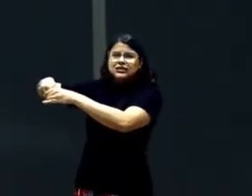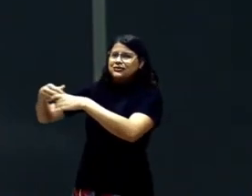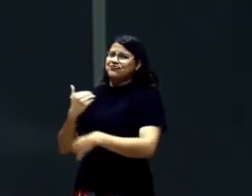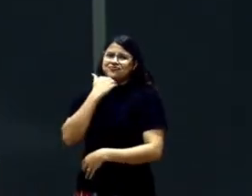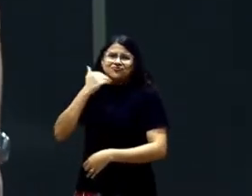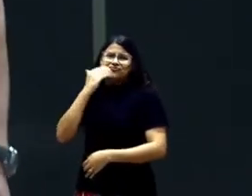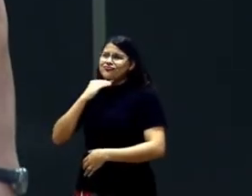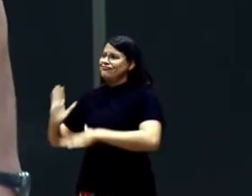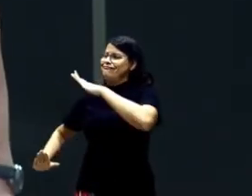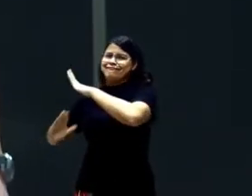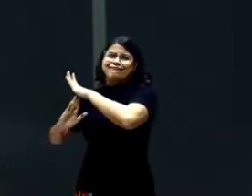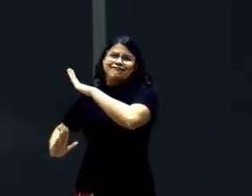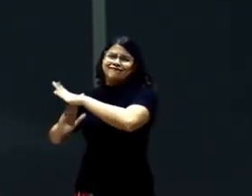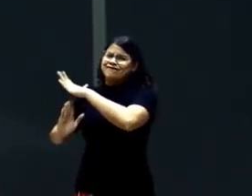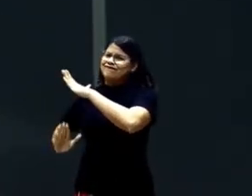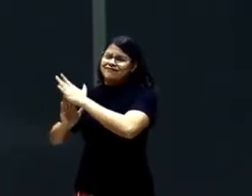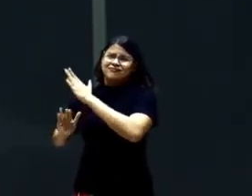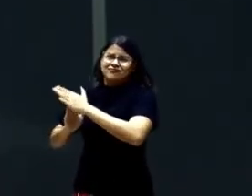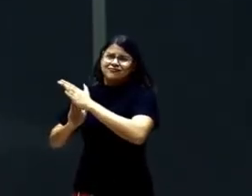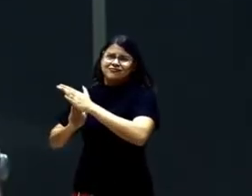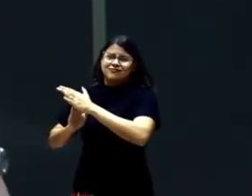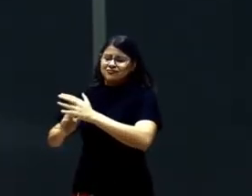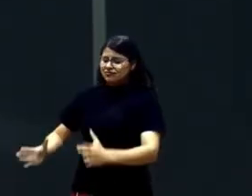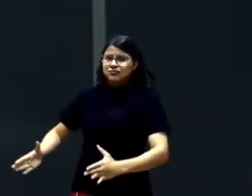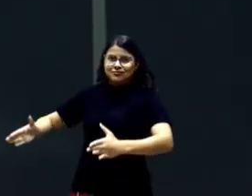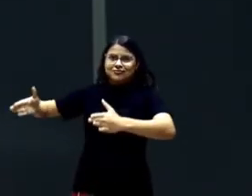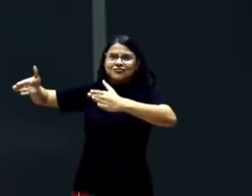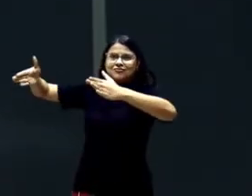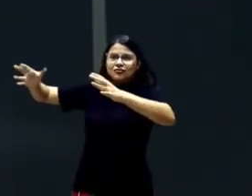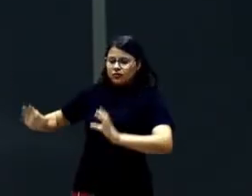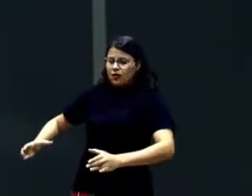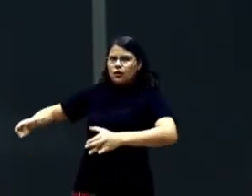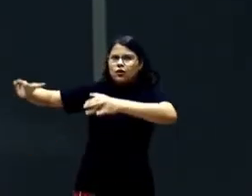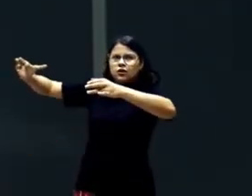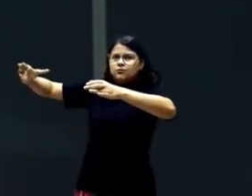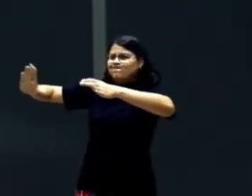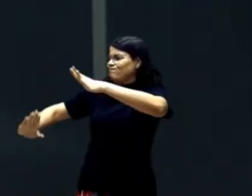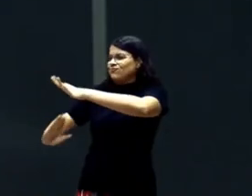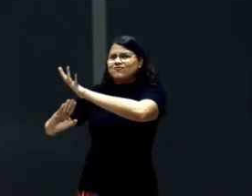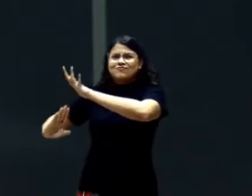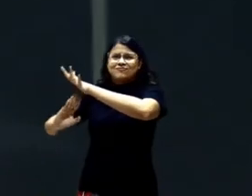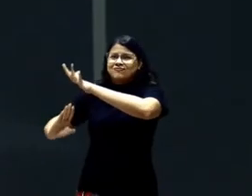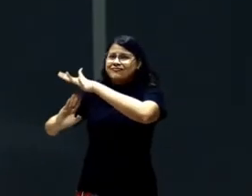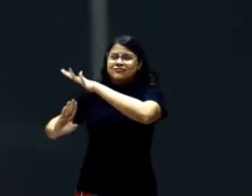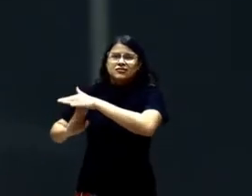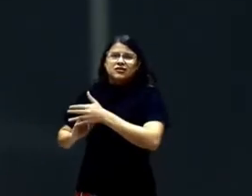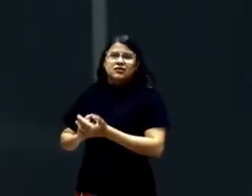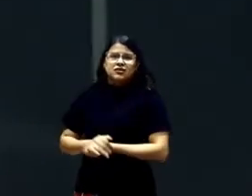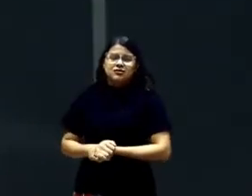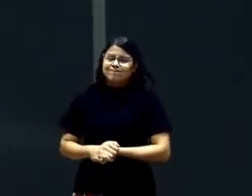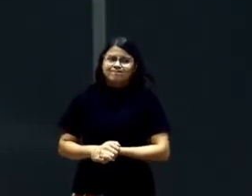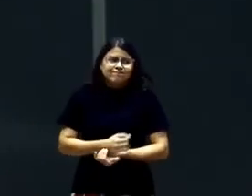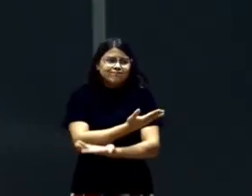O meu celeiro, o meu armazém, não vai conseguir estocar a